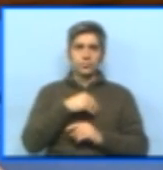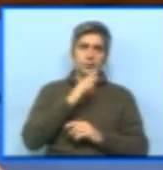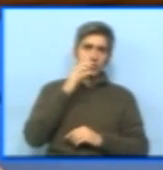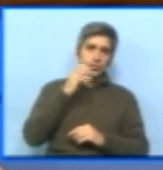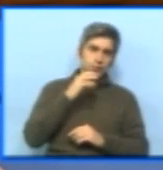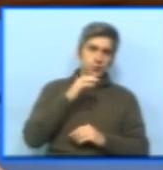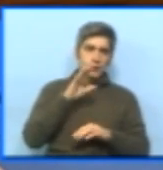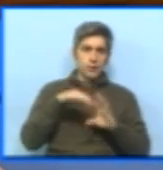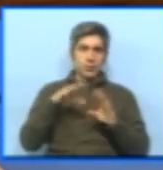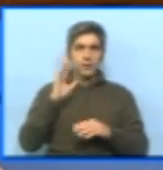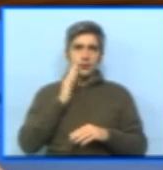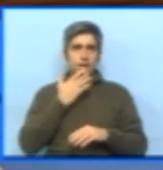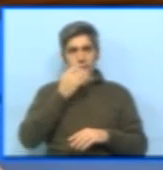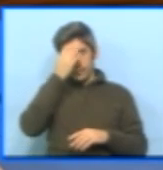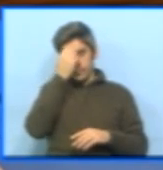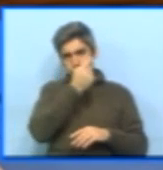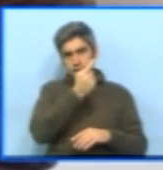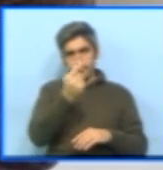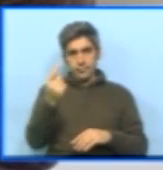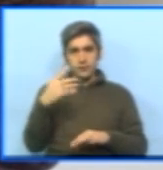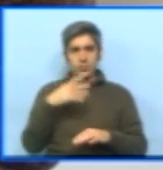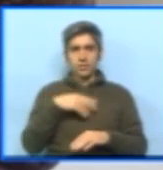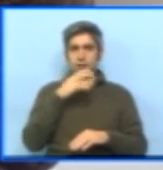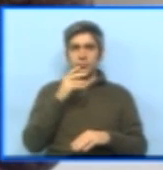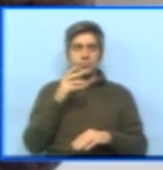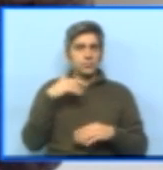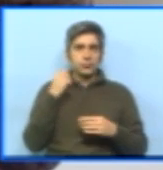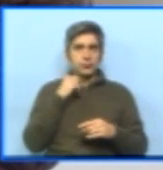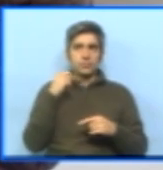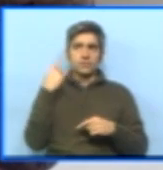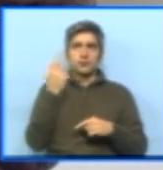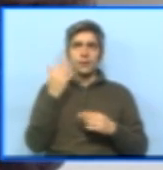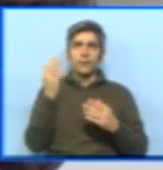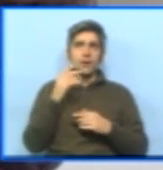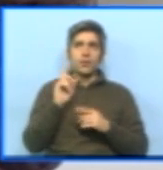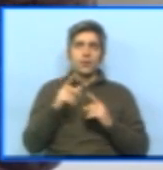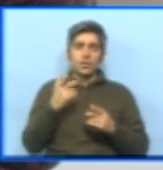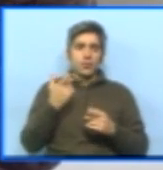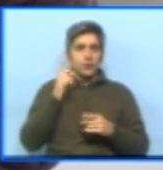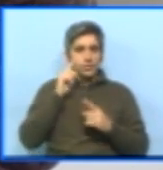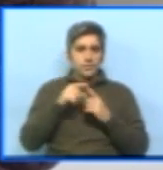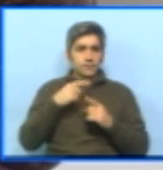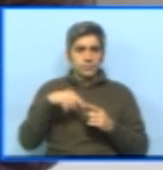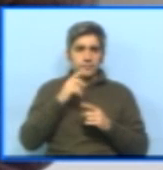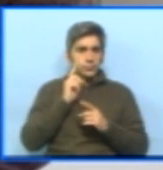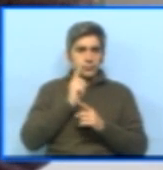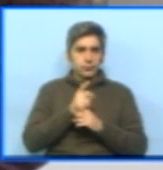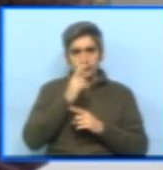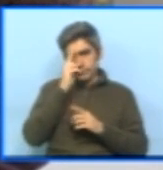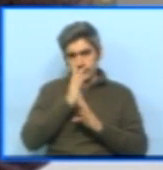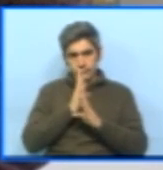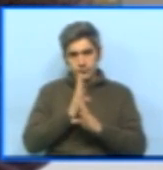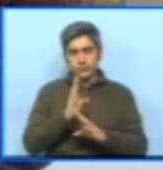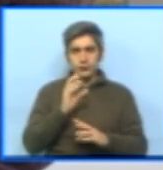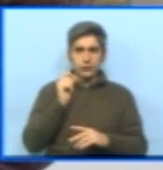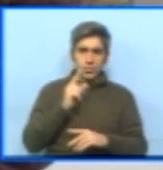chuva, mas o que eu costumo dizer, o que vier é para nós. Por isso não há forma, seja faça sol ou faça chuva, é